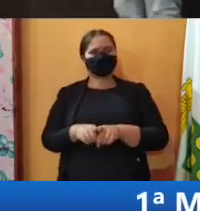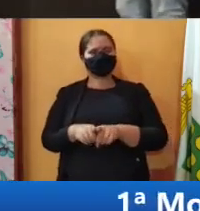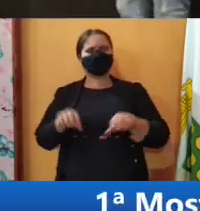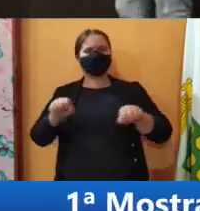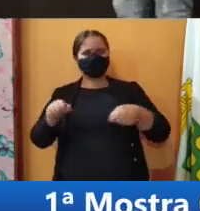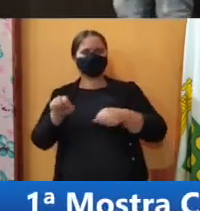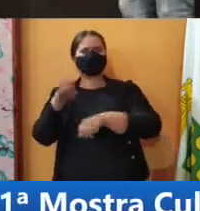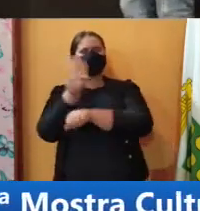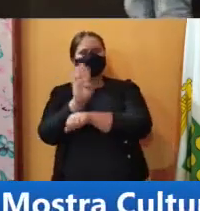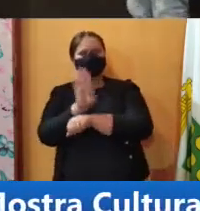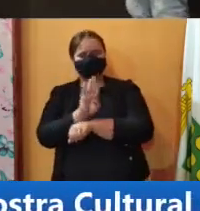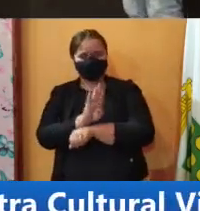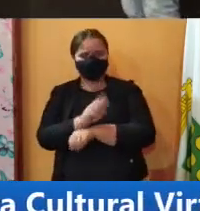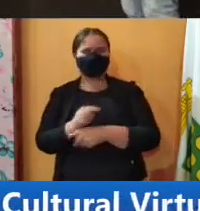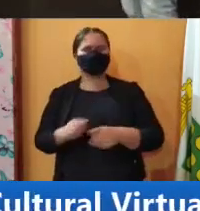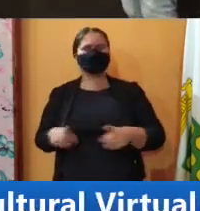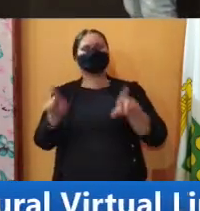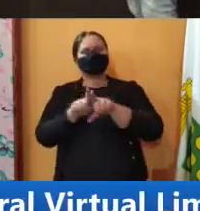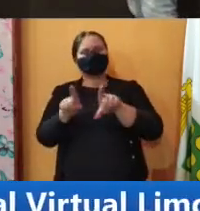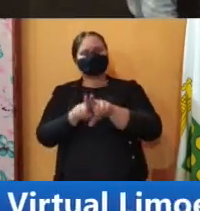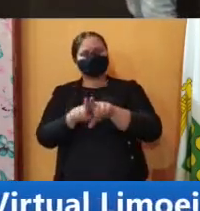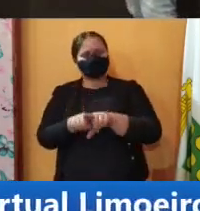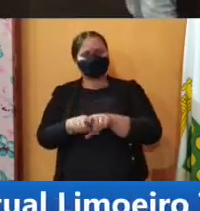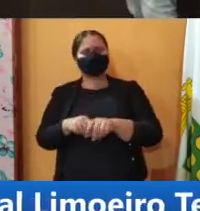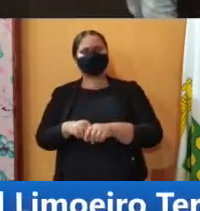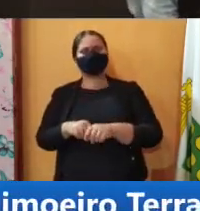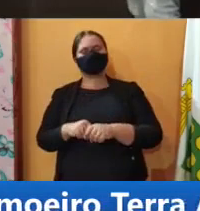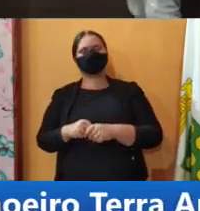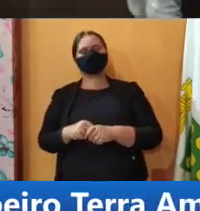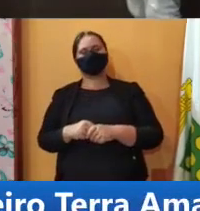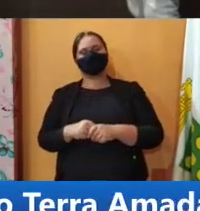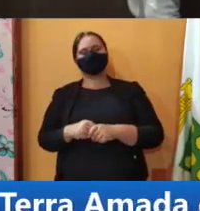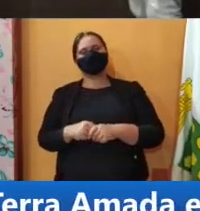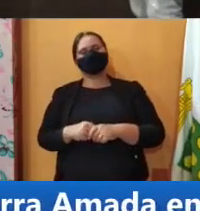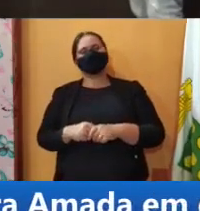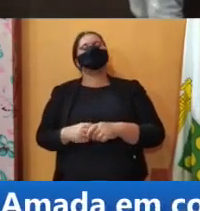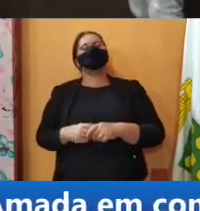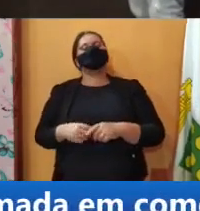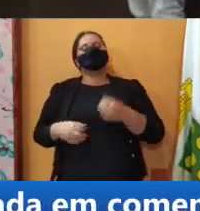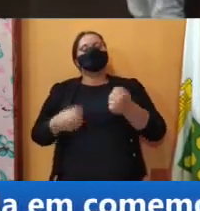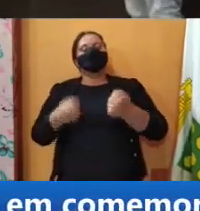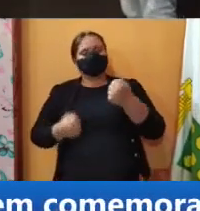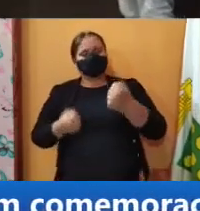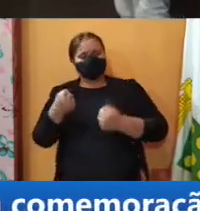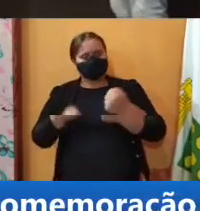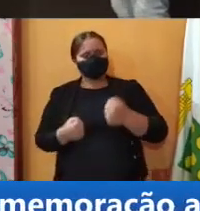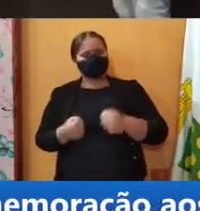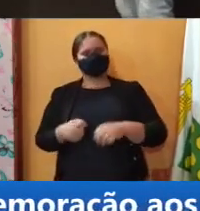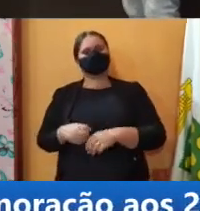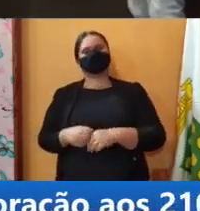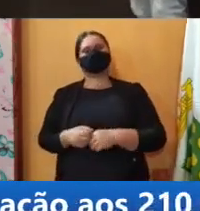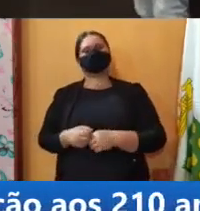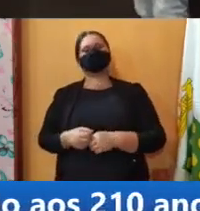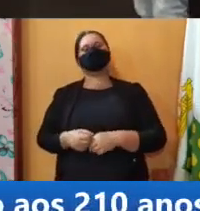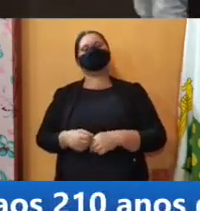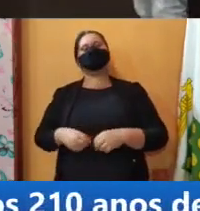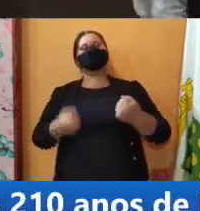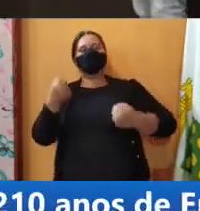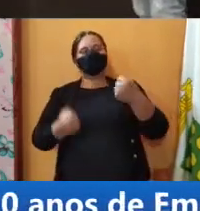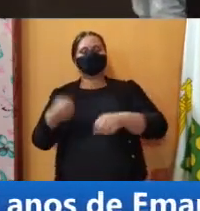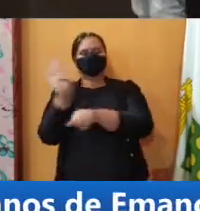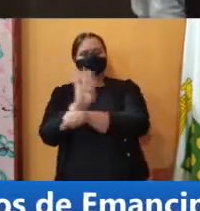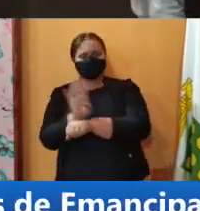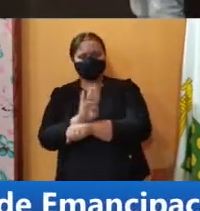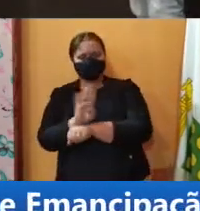recriança. Então, a gente trazer o mototaxista, o transporte alternativo, o mototaxista, o taxista, meu irmão,